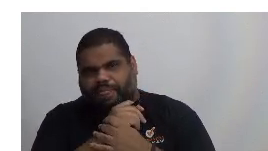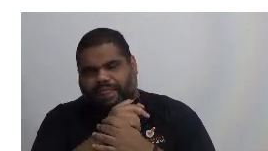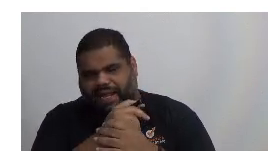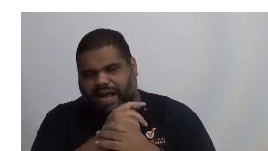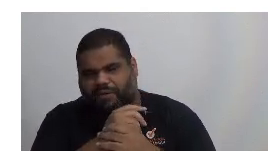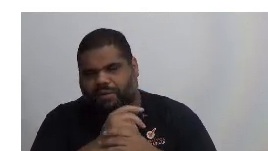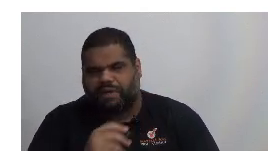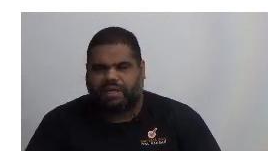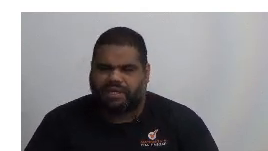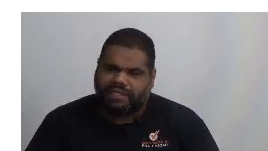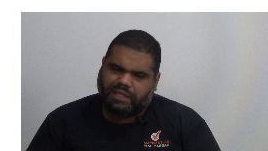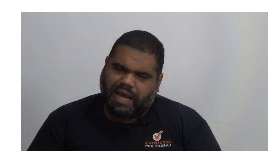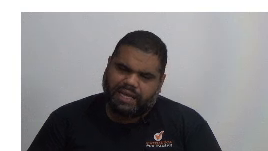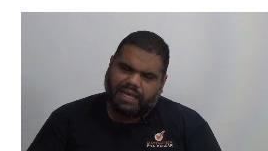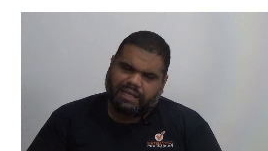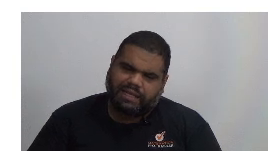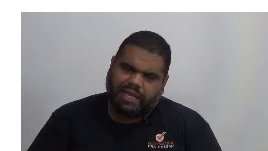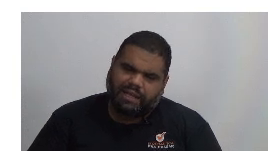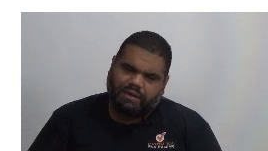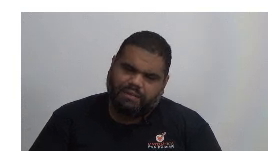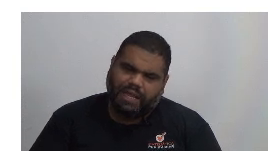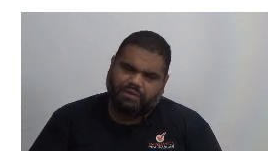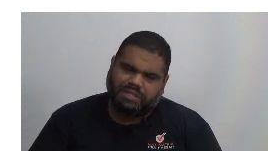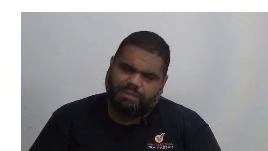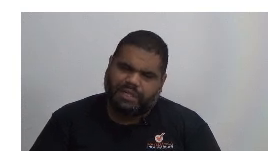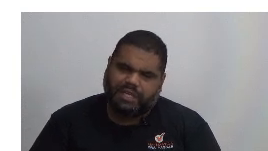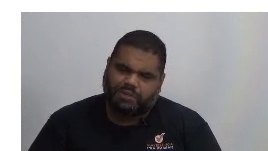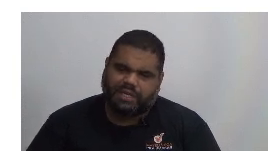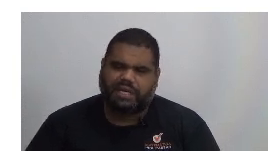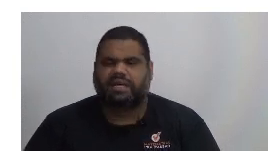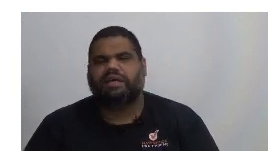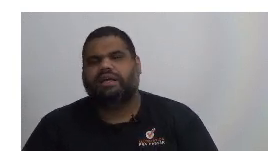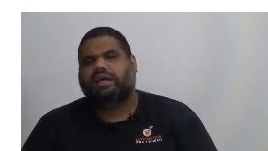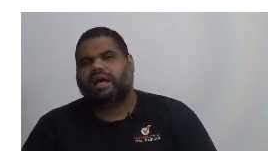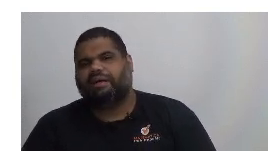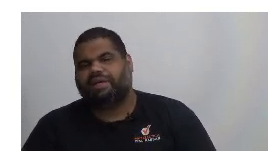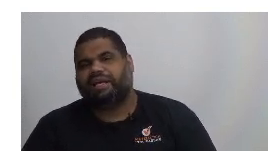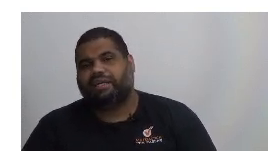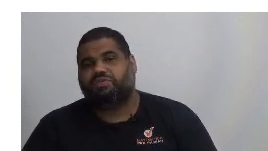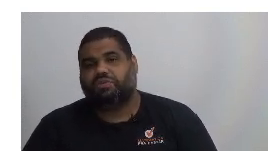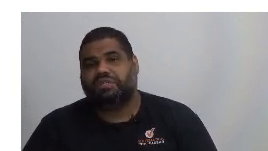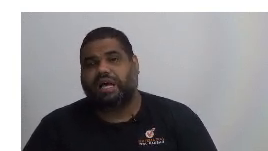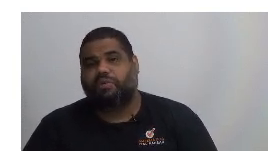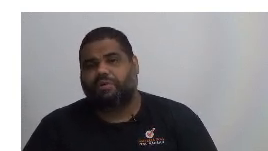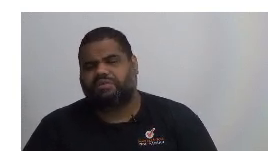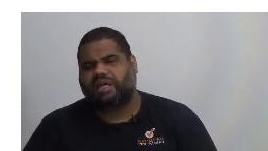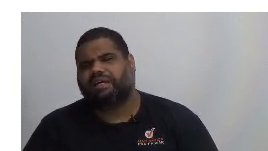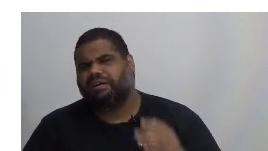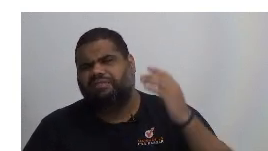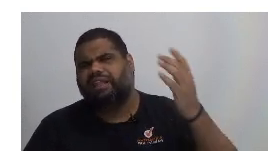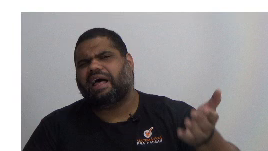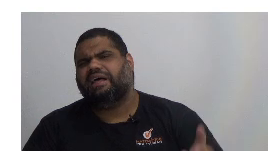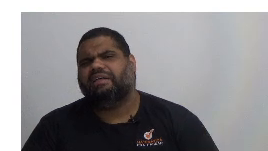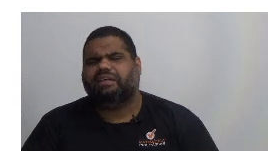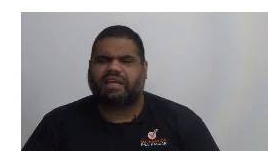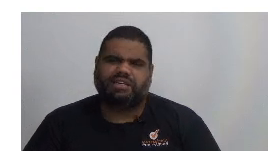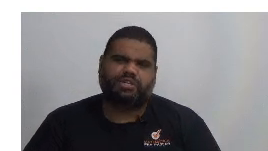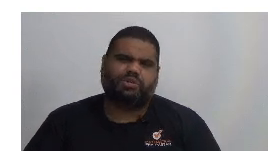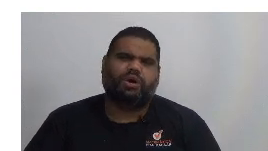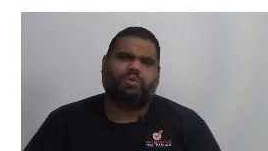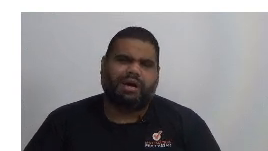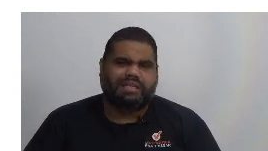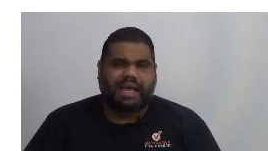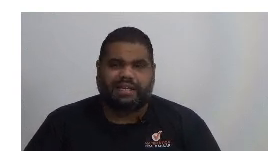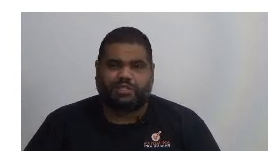aulinha, legal? E aqui tem, né? Eu sempre deixo aqui a minha rede social, meu Instagram, vai lá que a